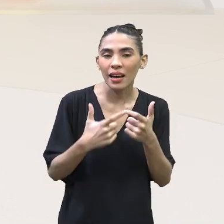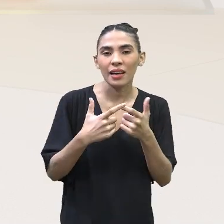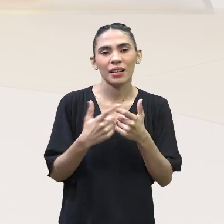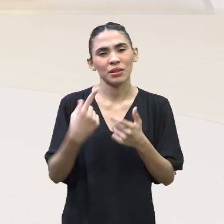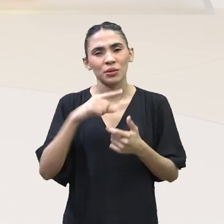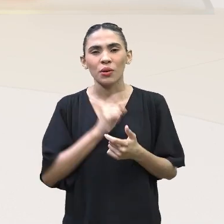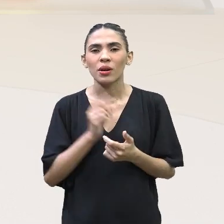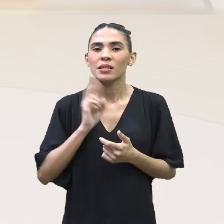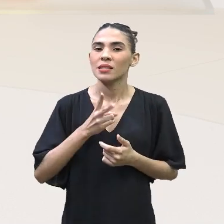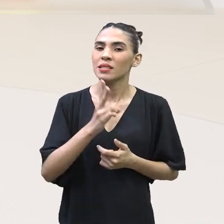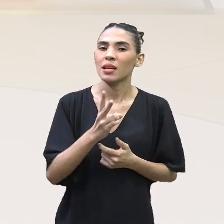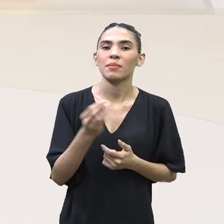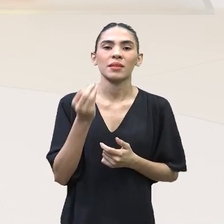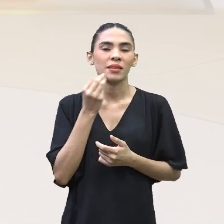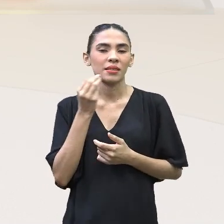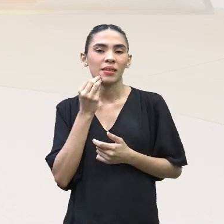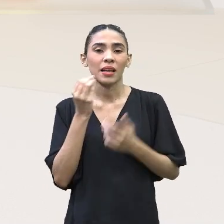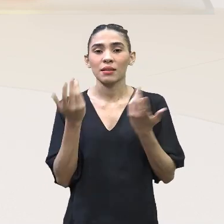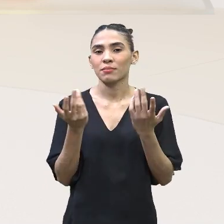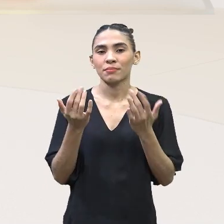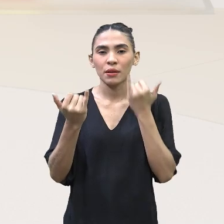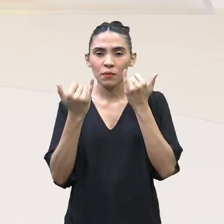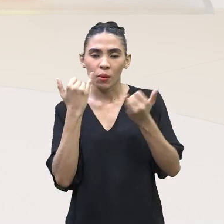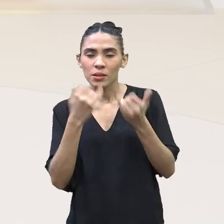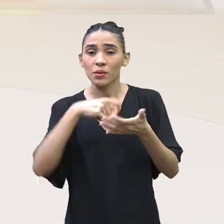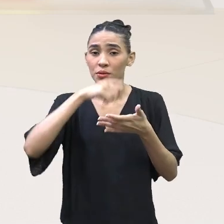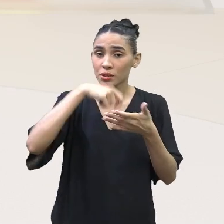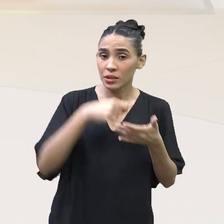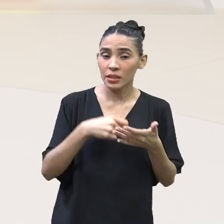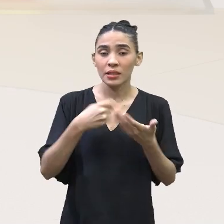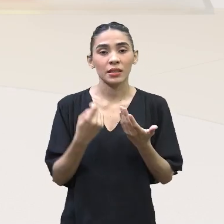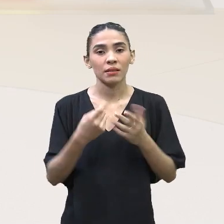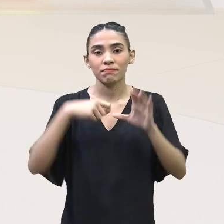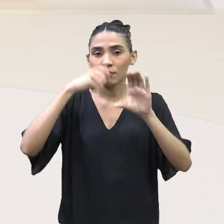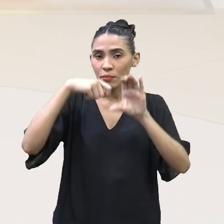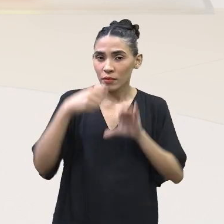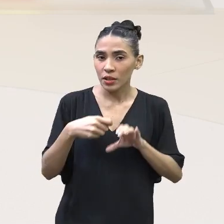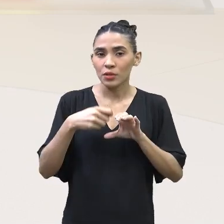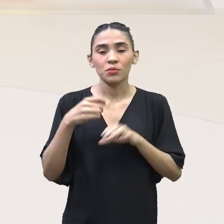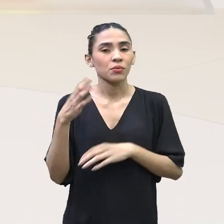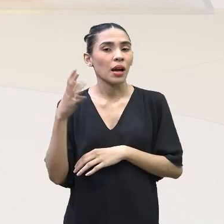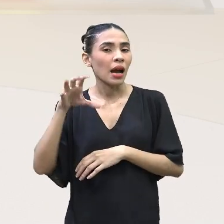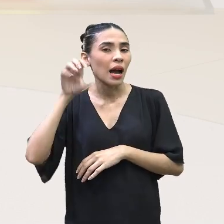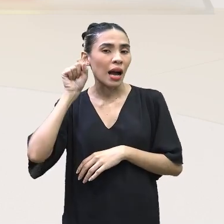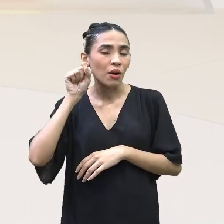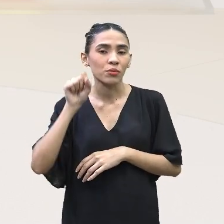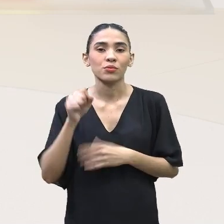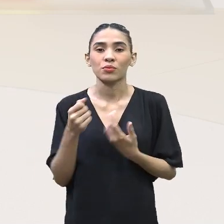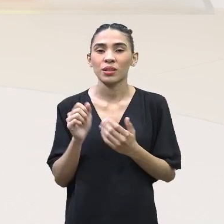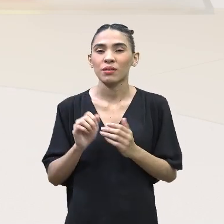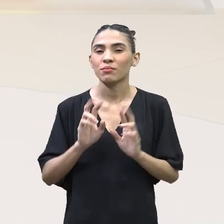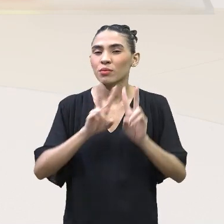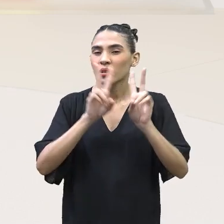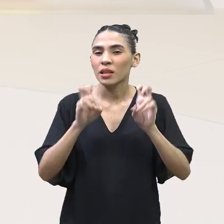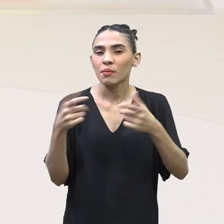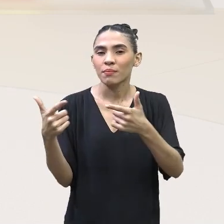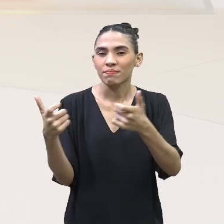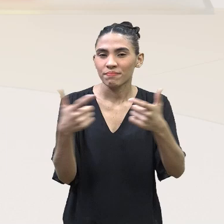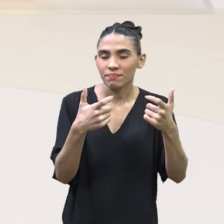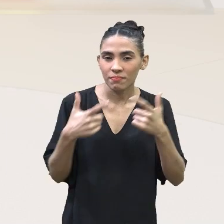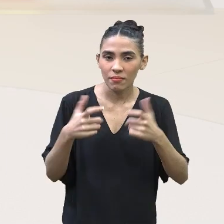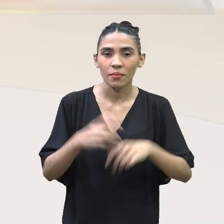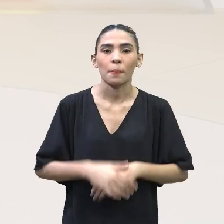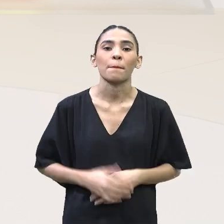recebemos informações, sejam escritas, sejam um áudio ou um vídeo, sobre a questão das guerras, vamos utilizar no